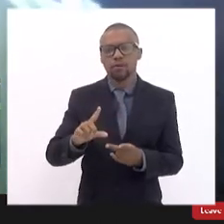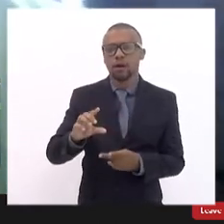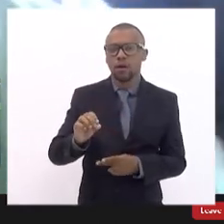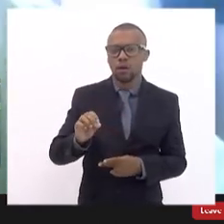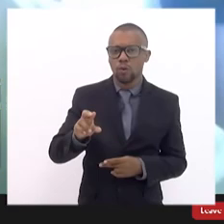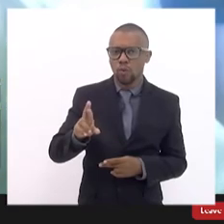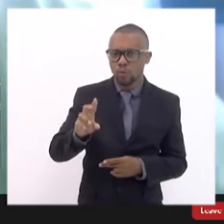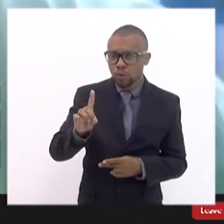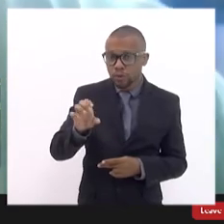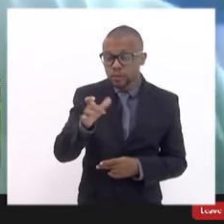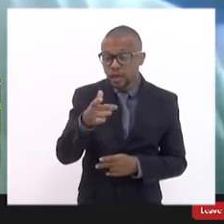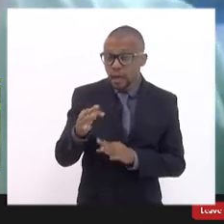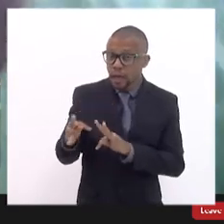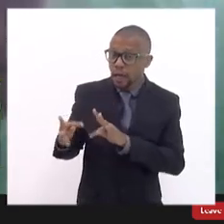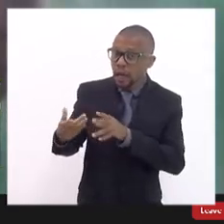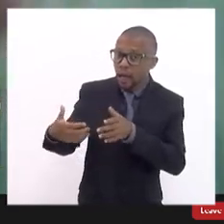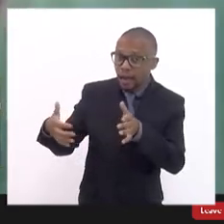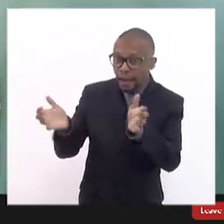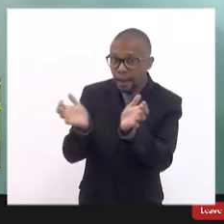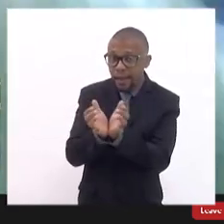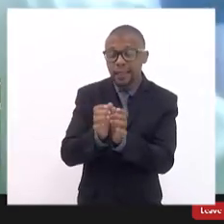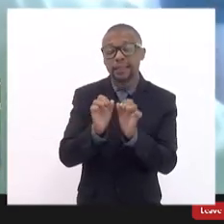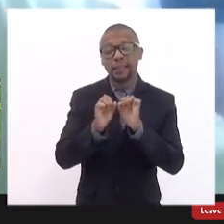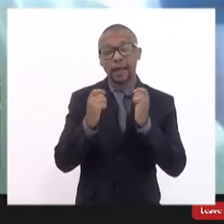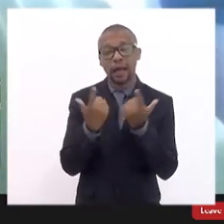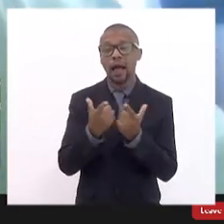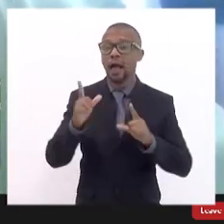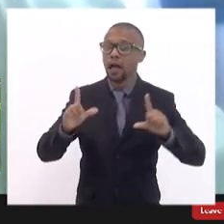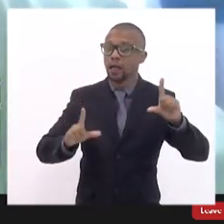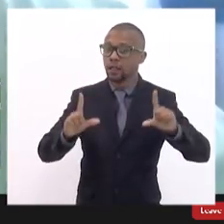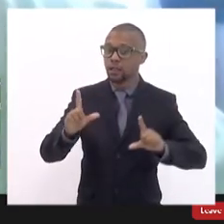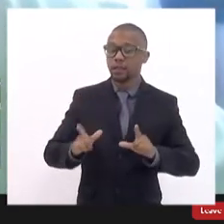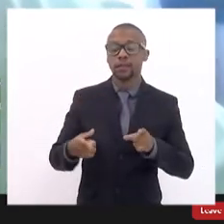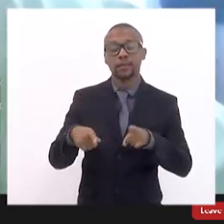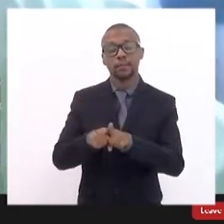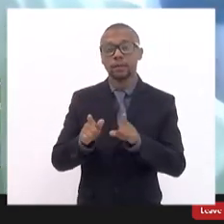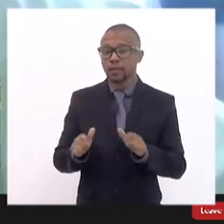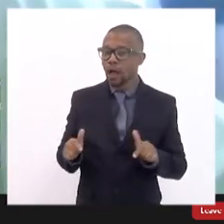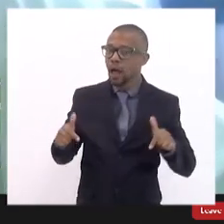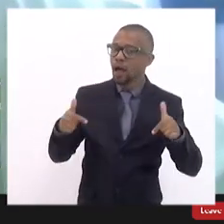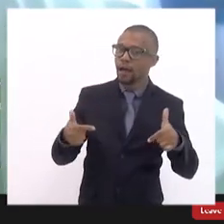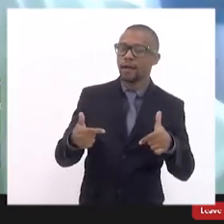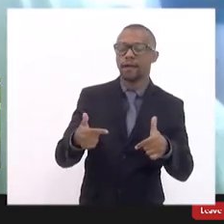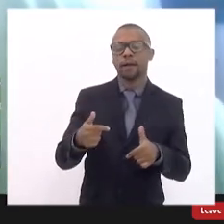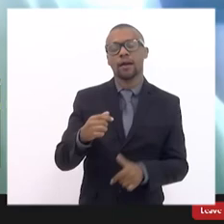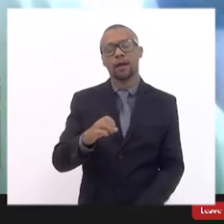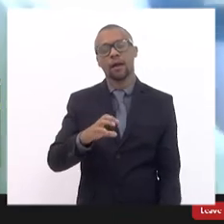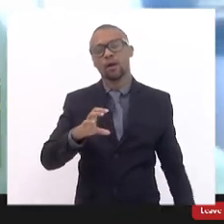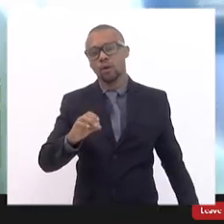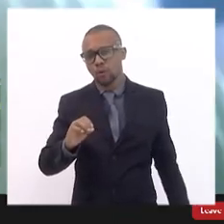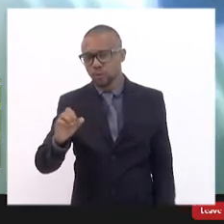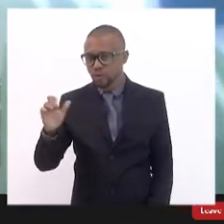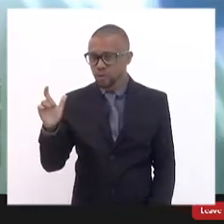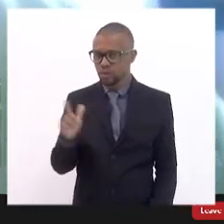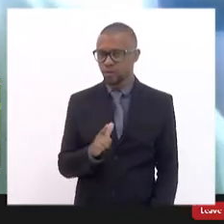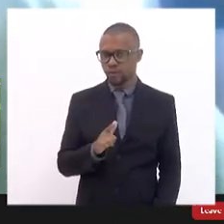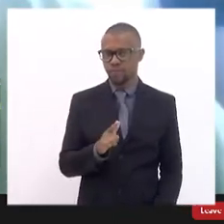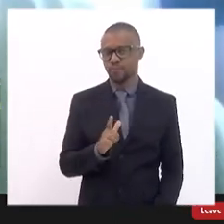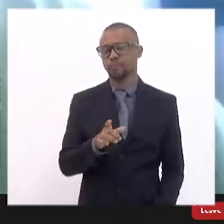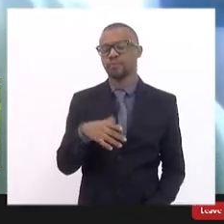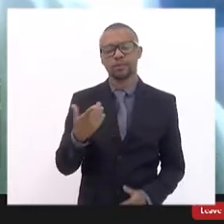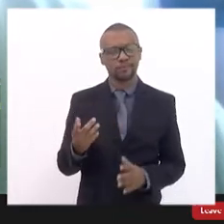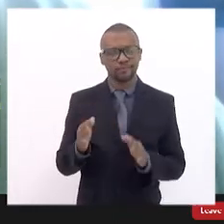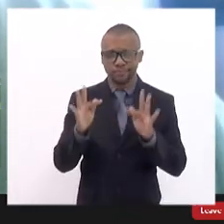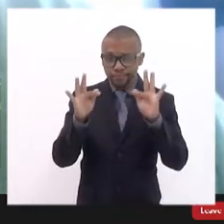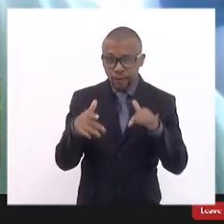da TV Alerj, da Frente Ecosol. Eu queria, Valdec, como última mensagem, já que